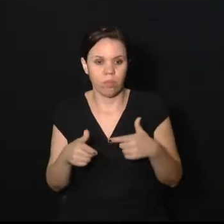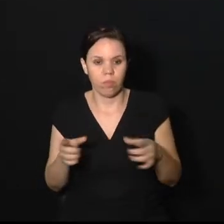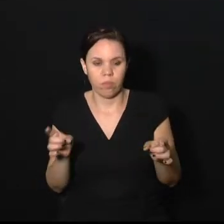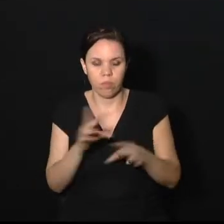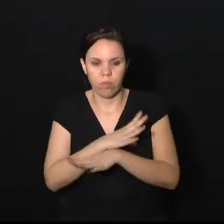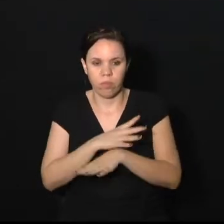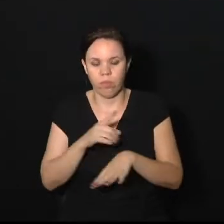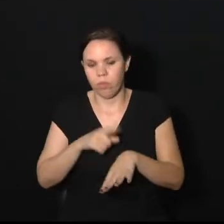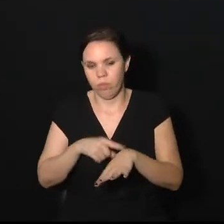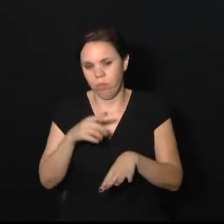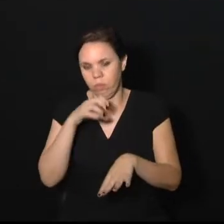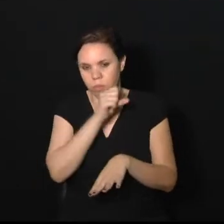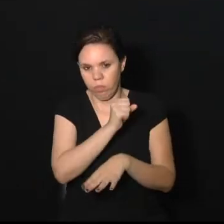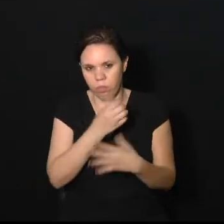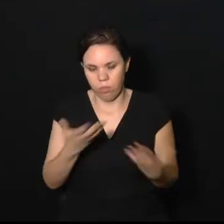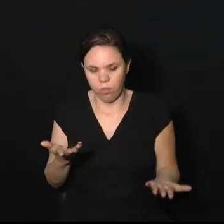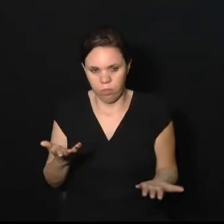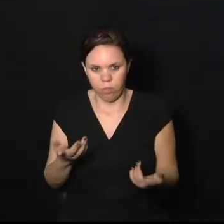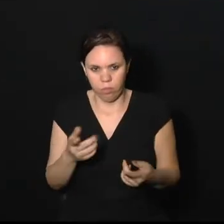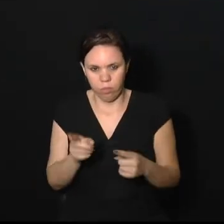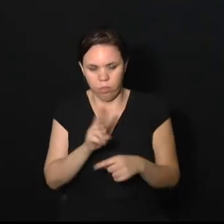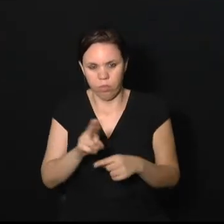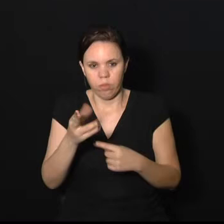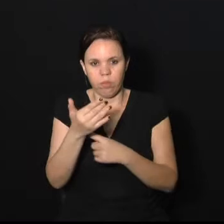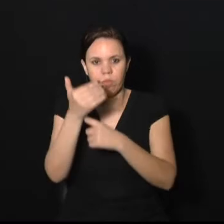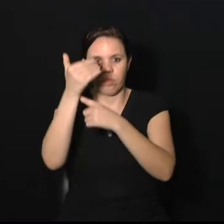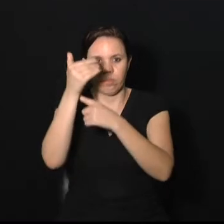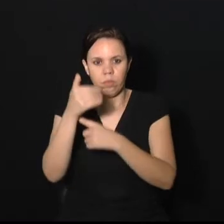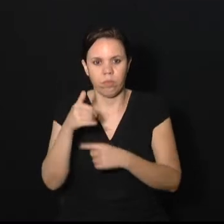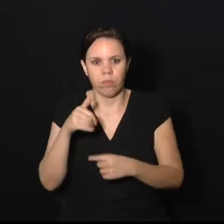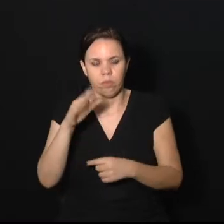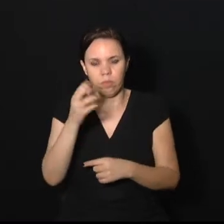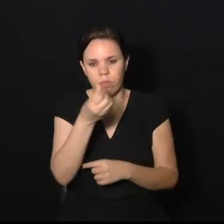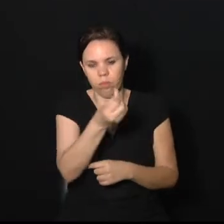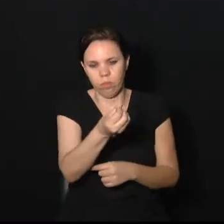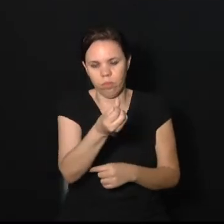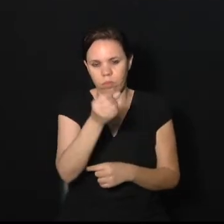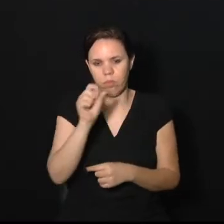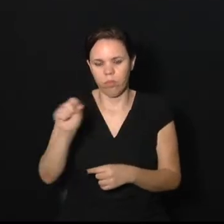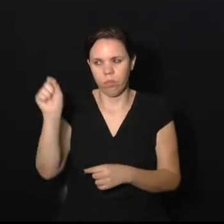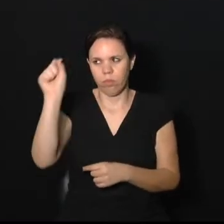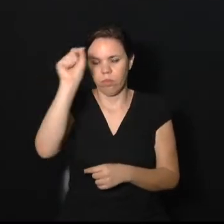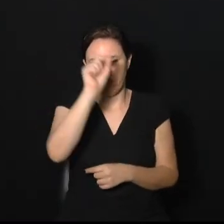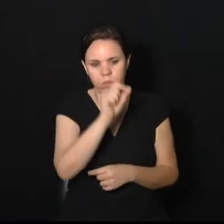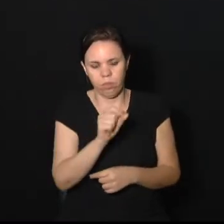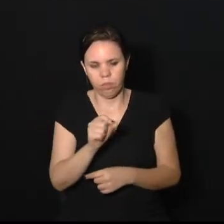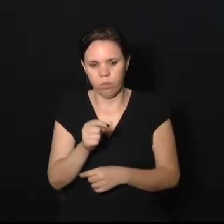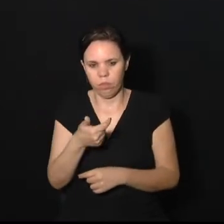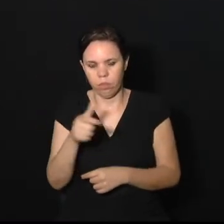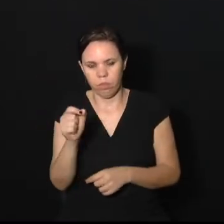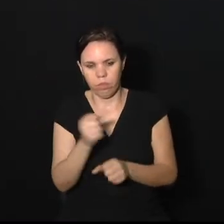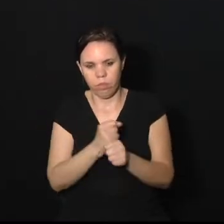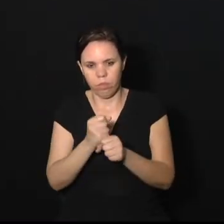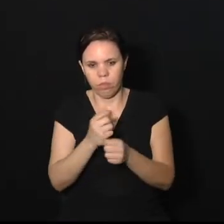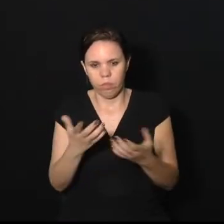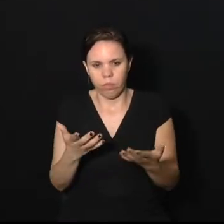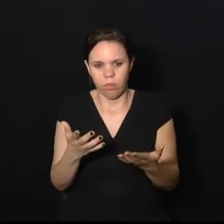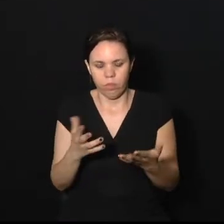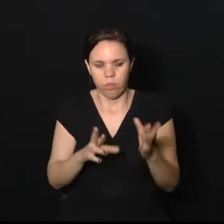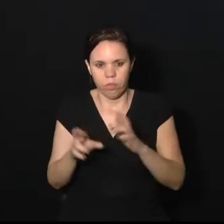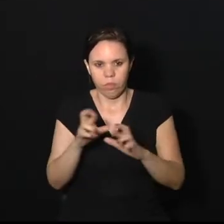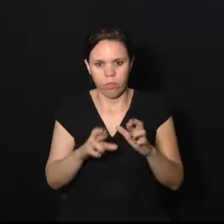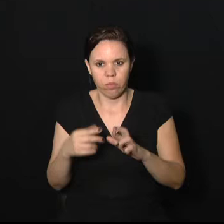maneira eficiente, usando a tecnologia, mais de 6 áreas das 10 áreas analisadas. Então, não é eu ser muito